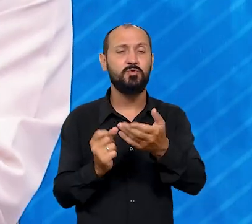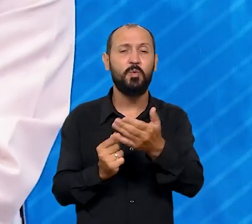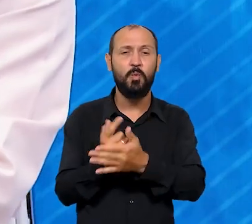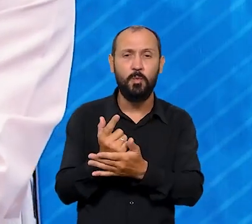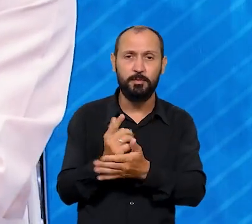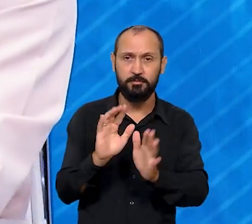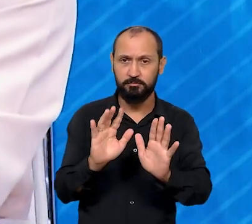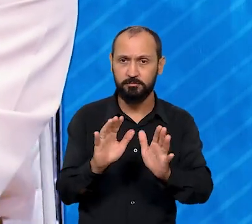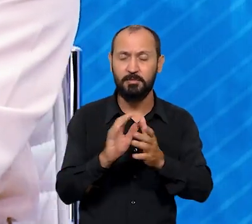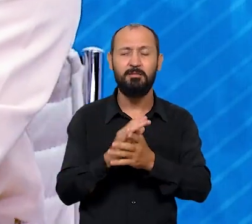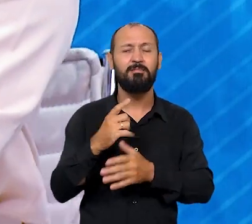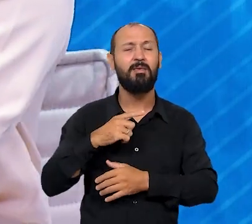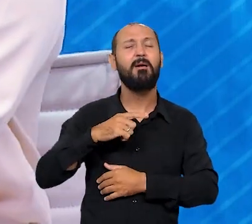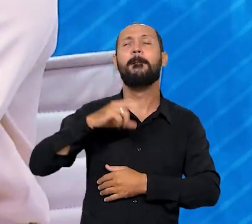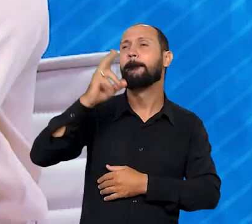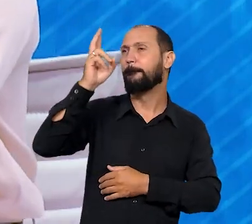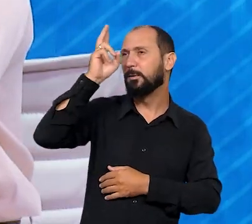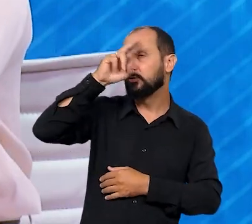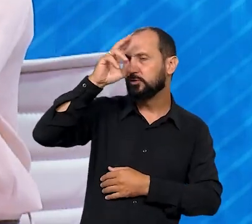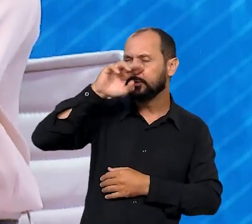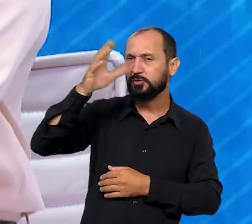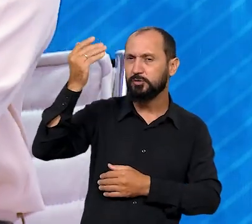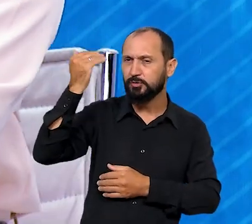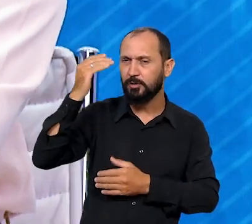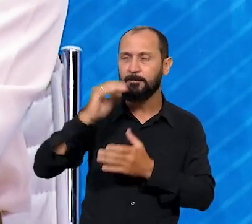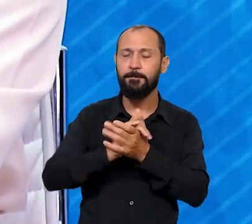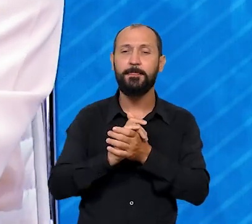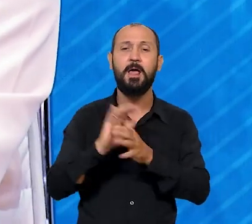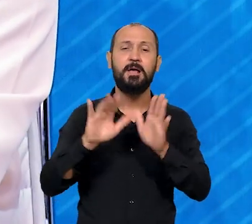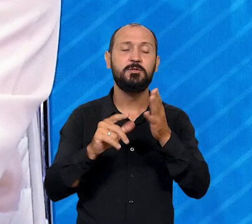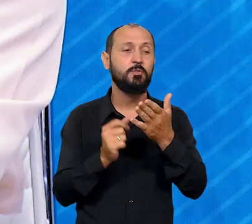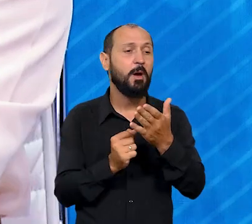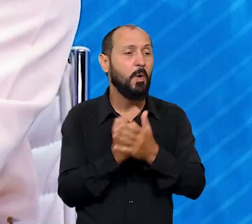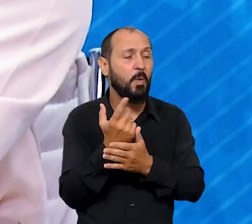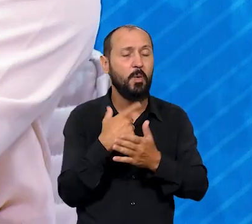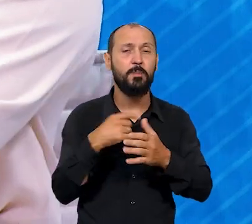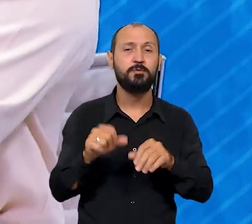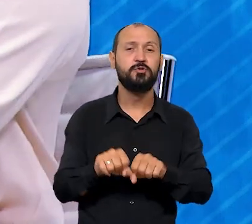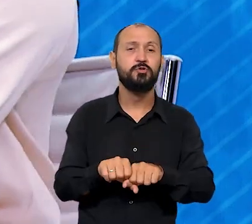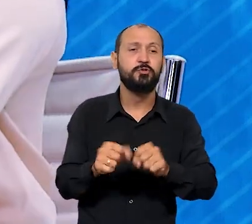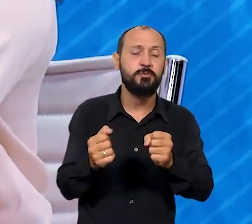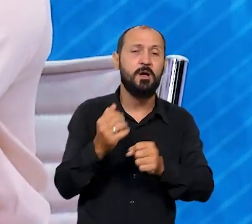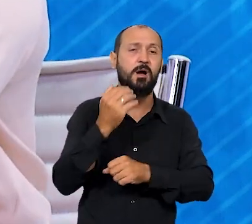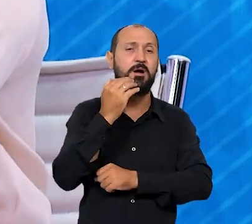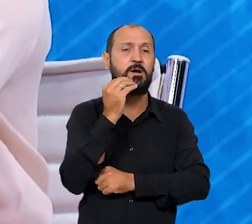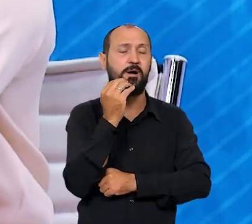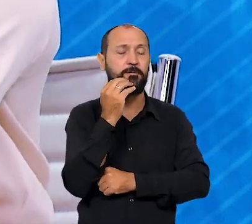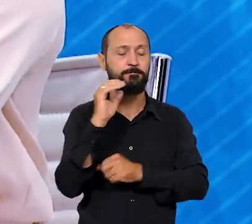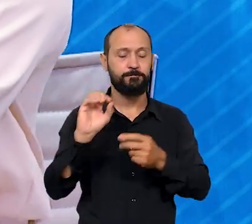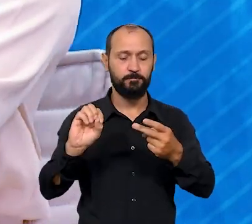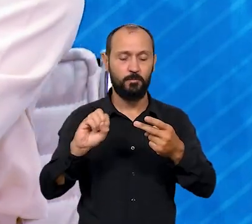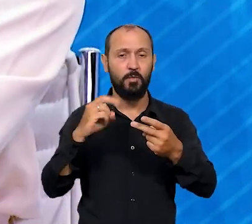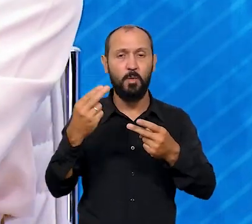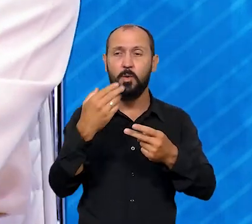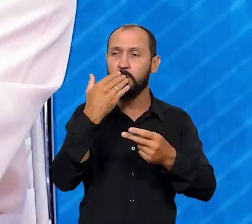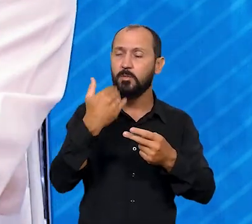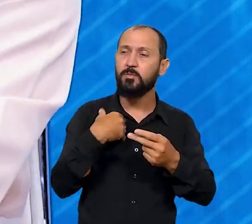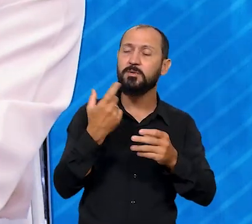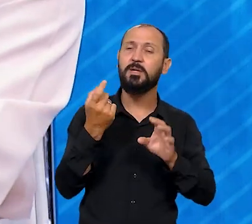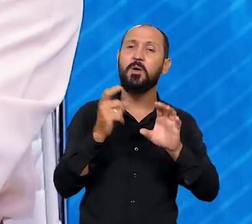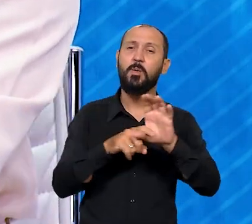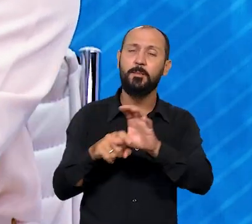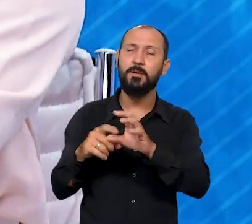de consumo, Temos uma história, muitas vezes, de uma compra que veio com defeito, ou